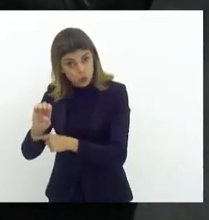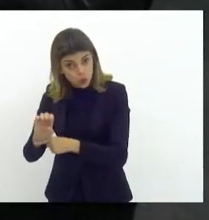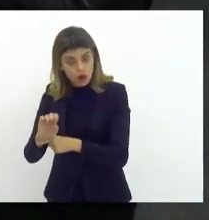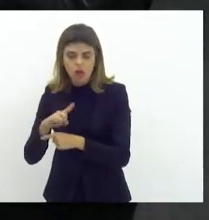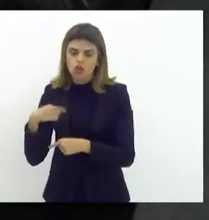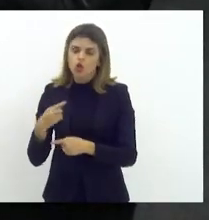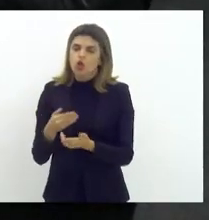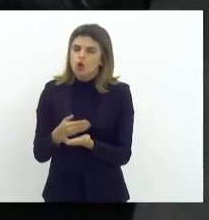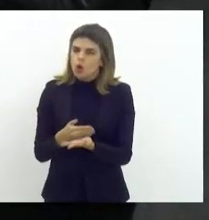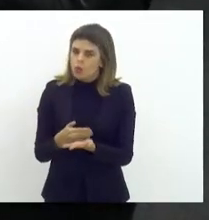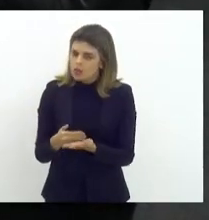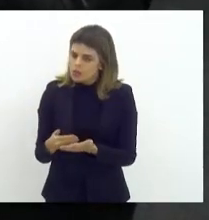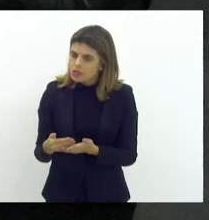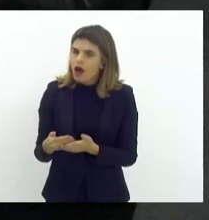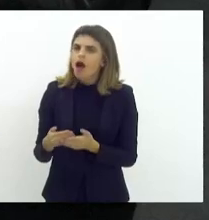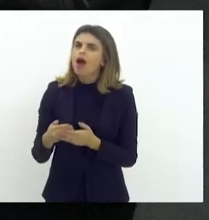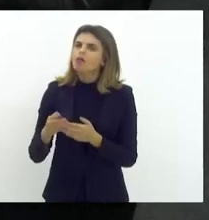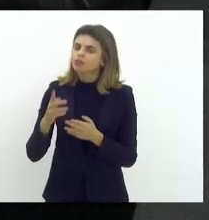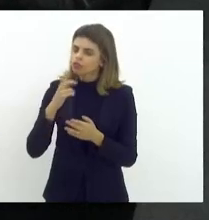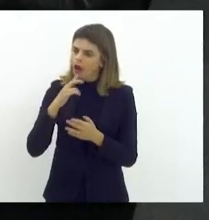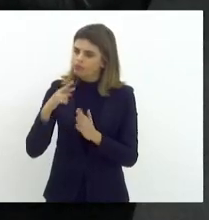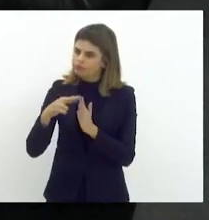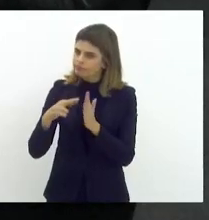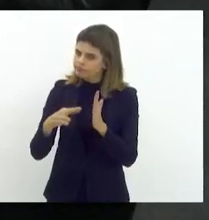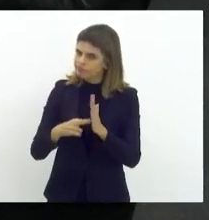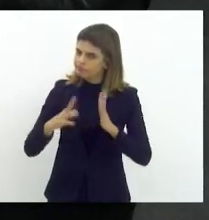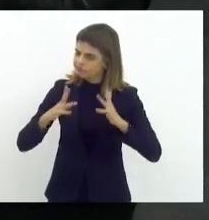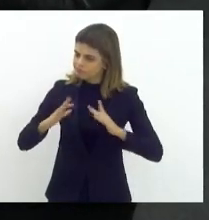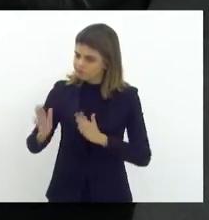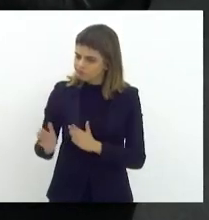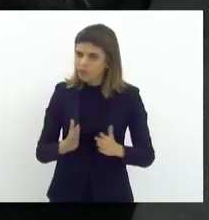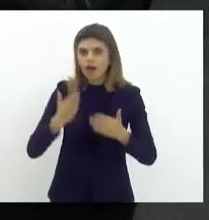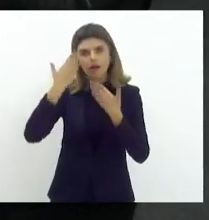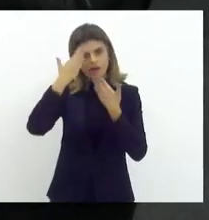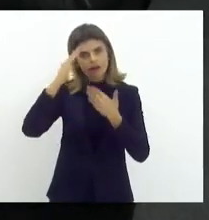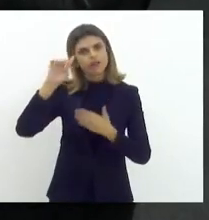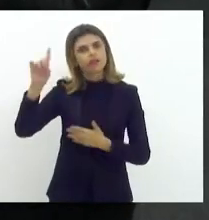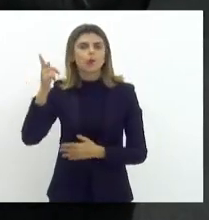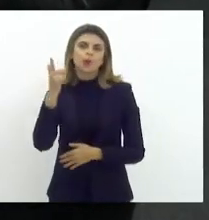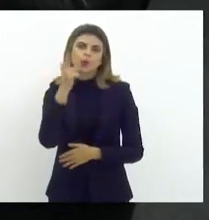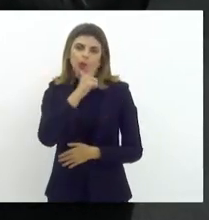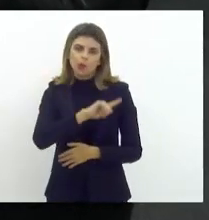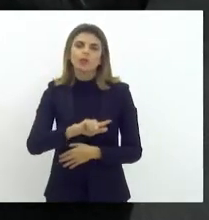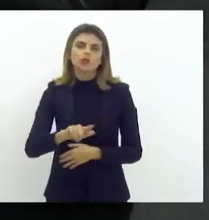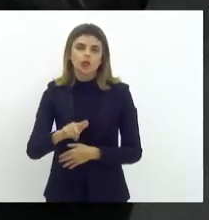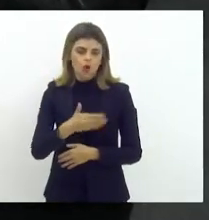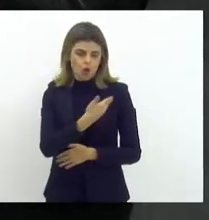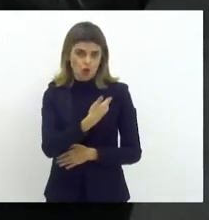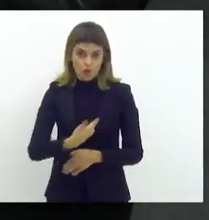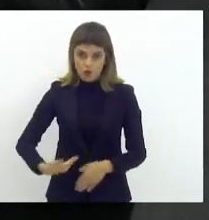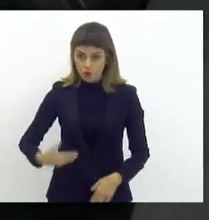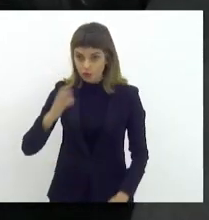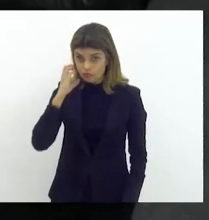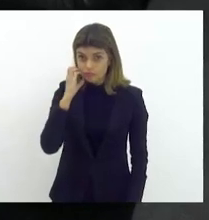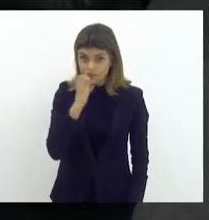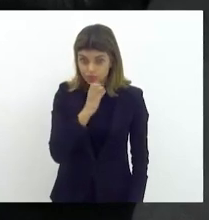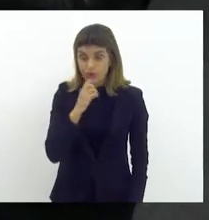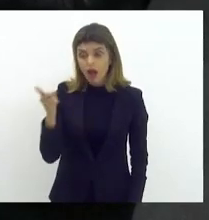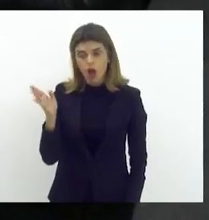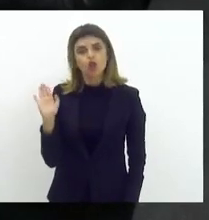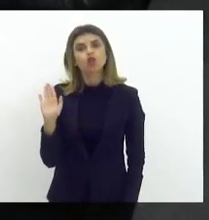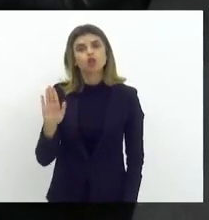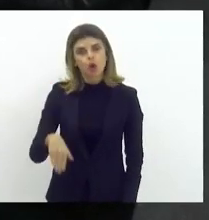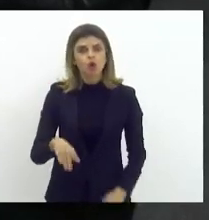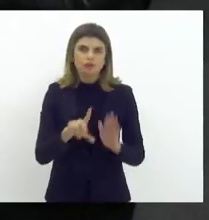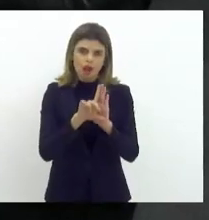nós começamos a trabalhar para regulamentar e graças a Deus agora o nosso Governador Ele trouxe